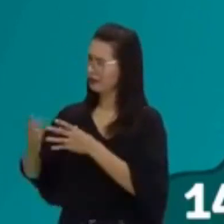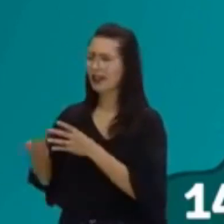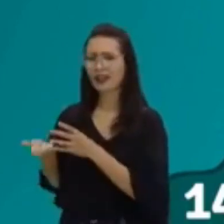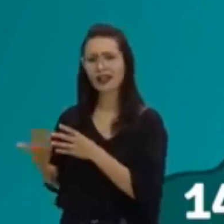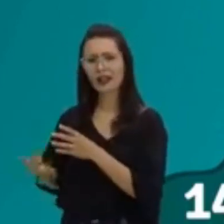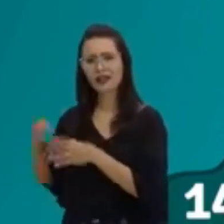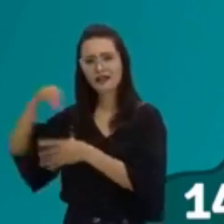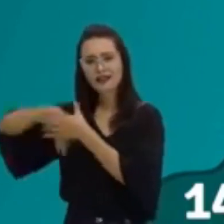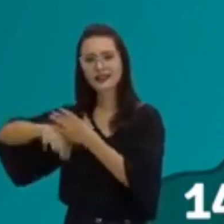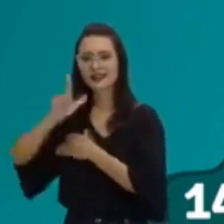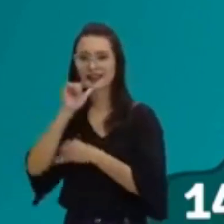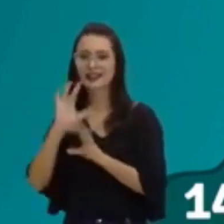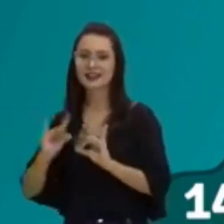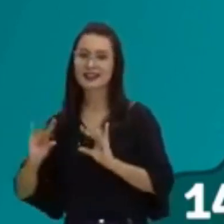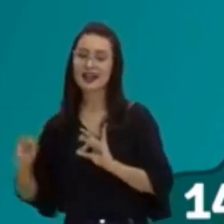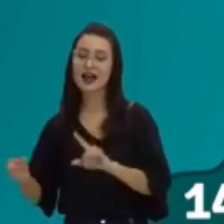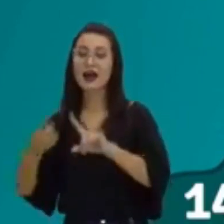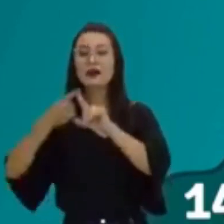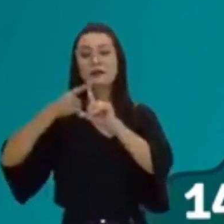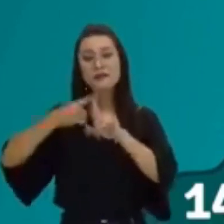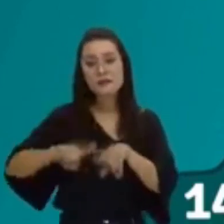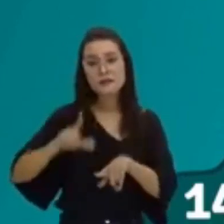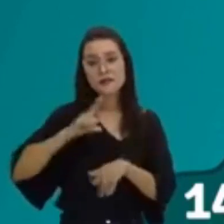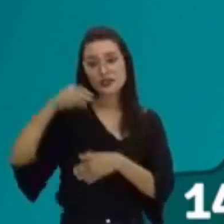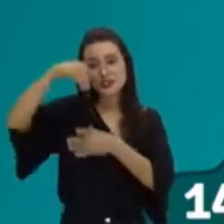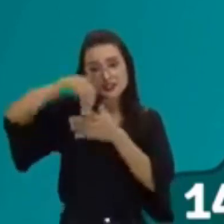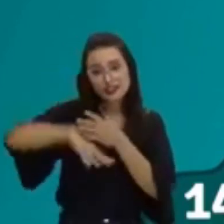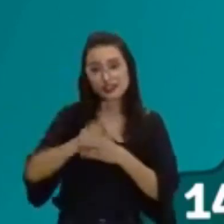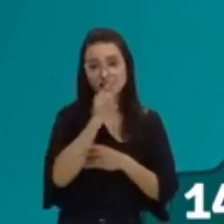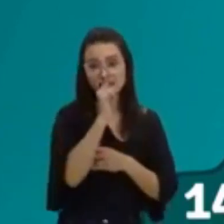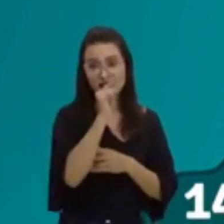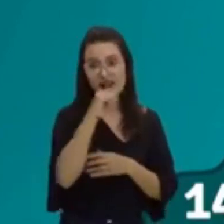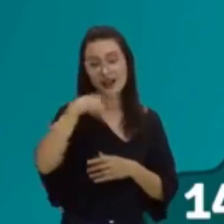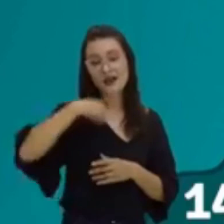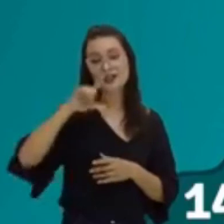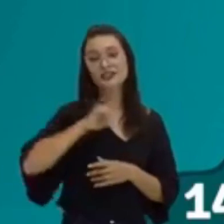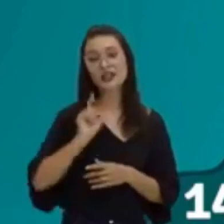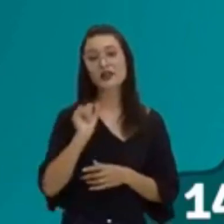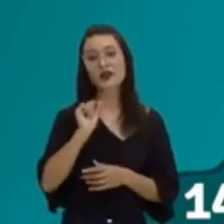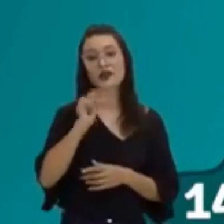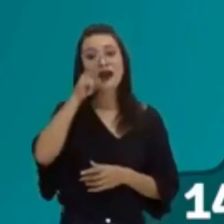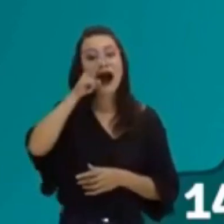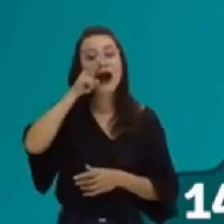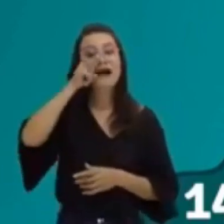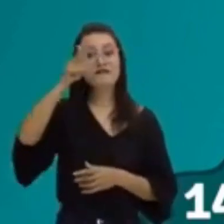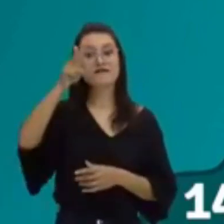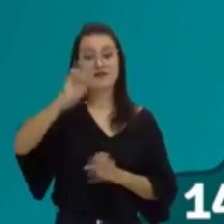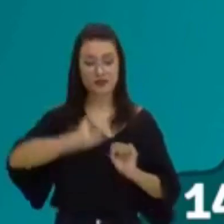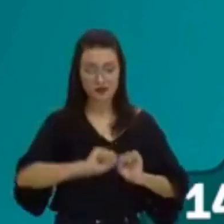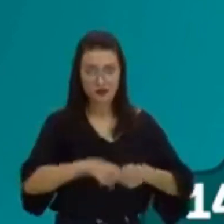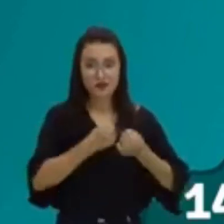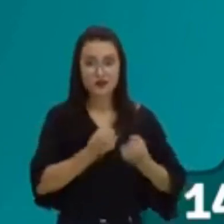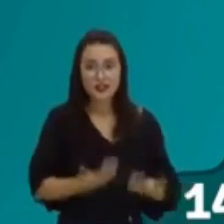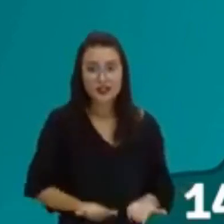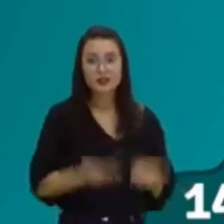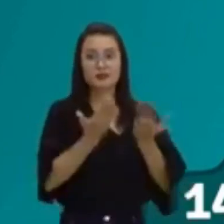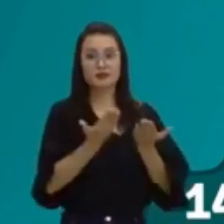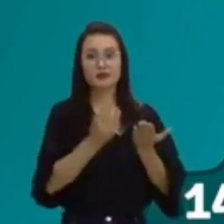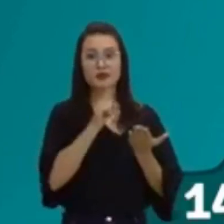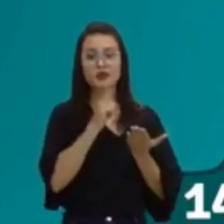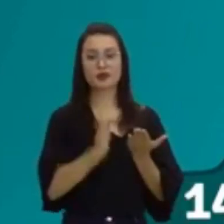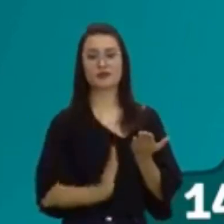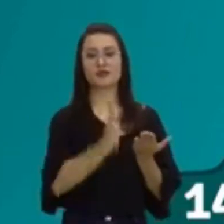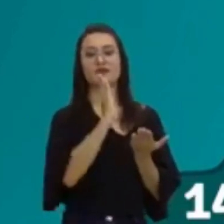peso dela para baixo. Só que tem o empuxo empurrando ela para cima também. Então, a força que você está